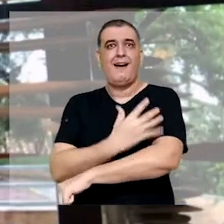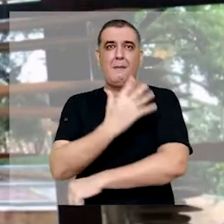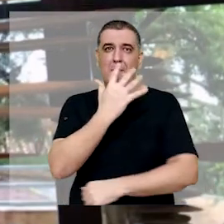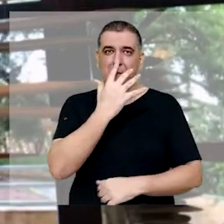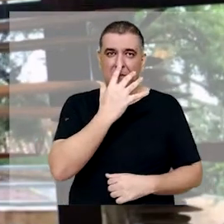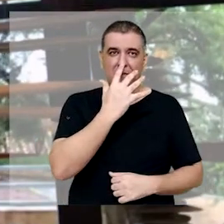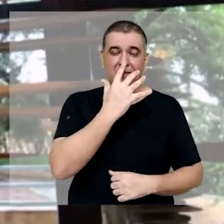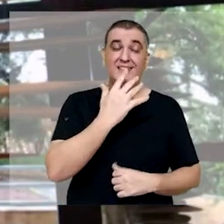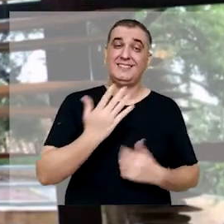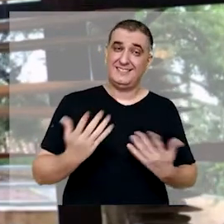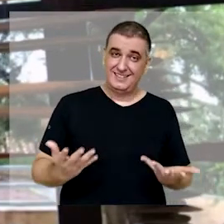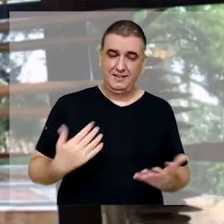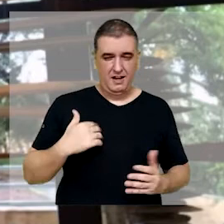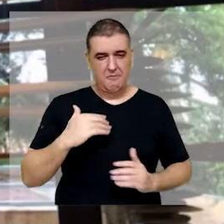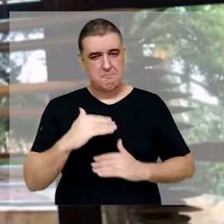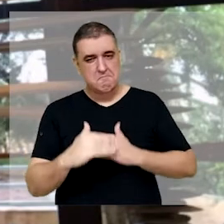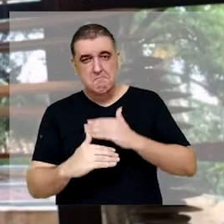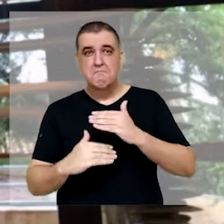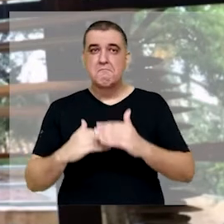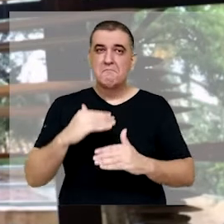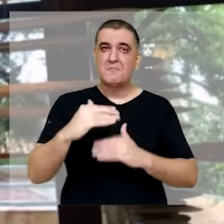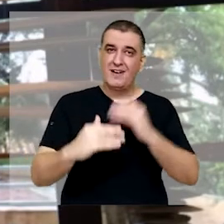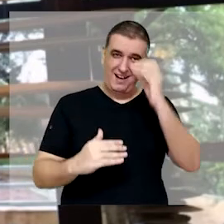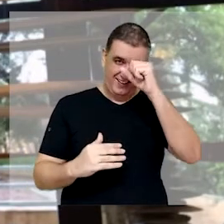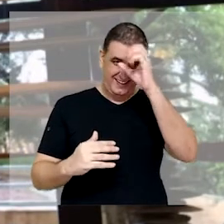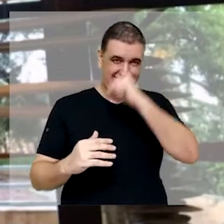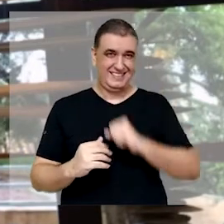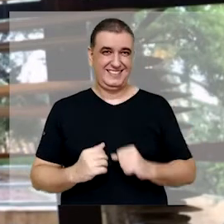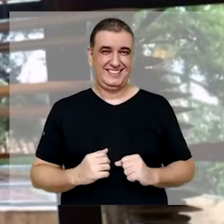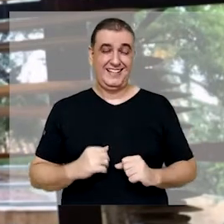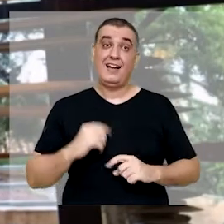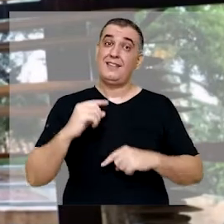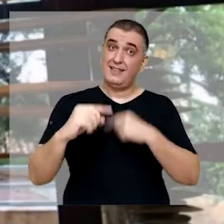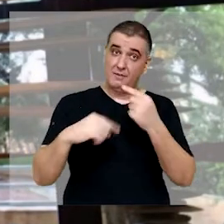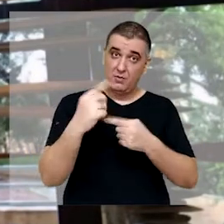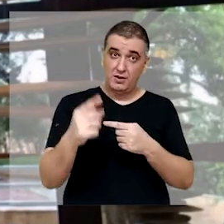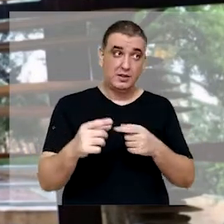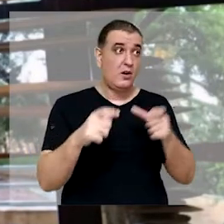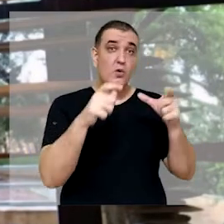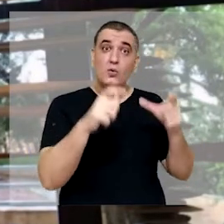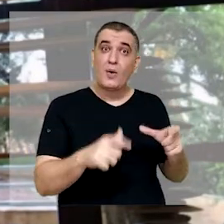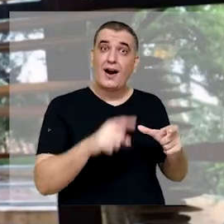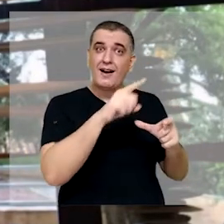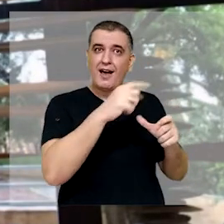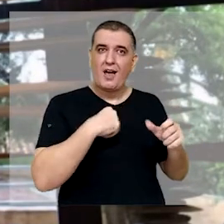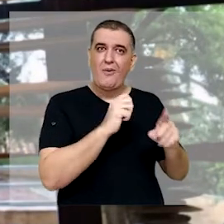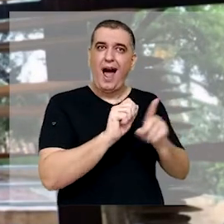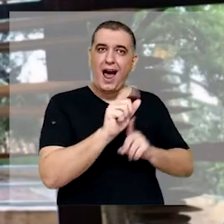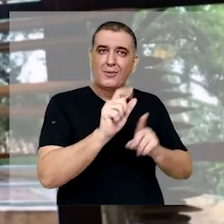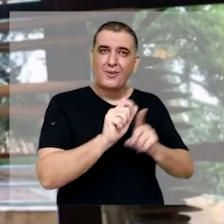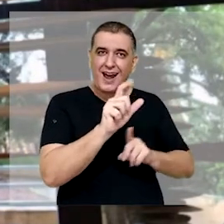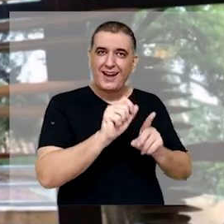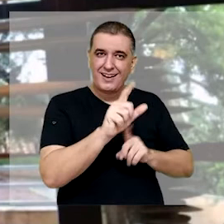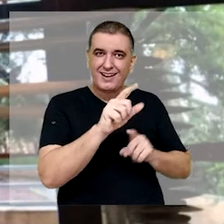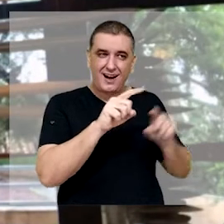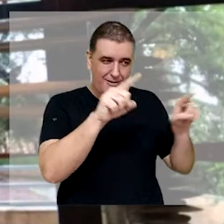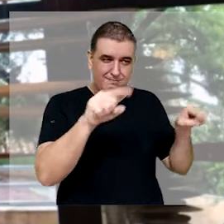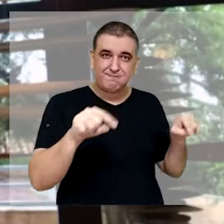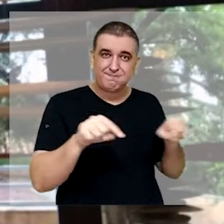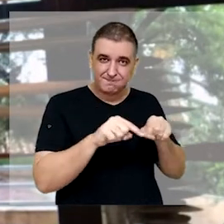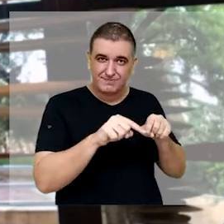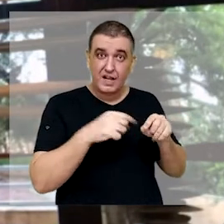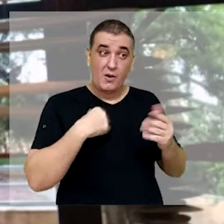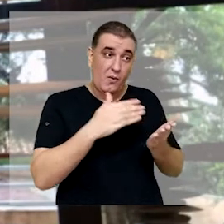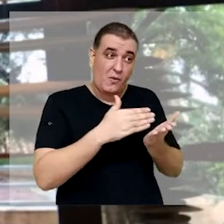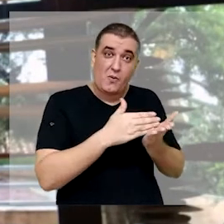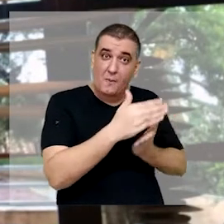na FAP, eu ficava o dia todo lá, e aí eu fiz meu ateliê. Eu aluguei uma garagem, né? Aluguei